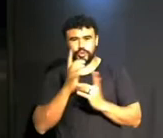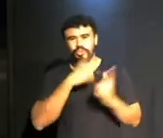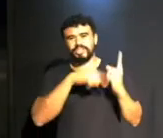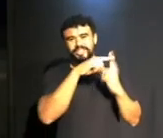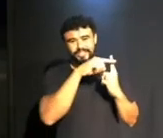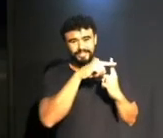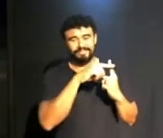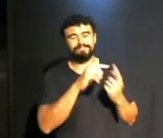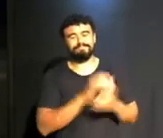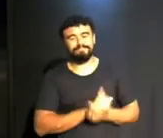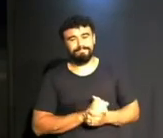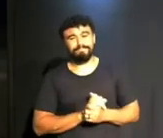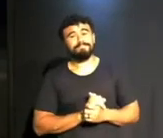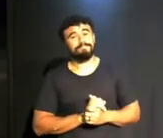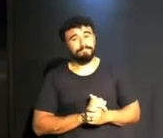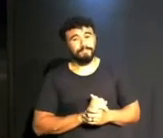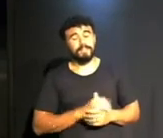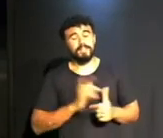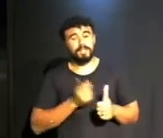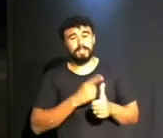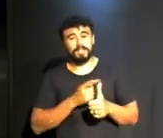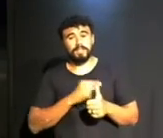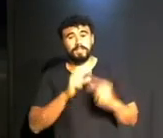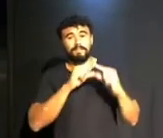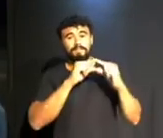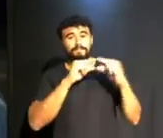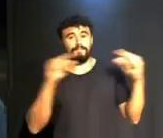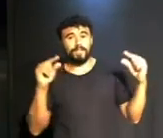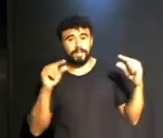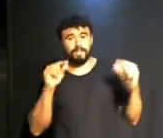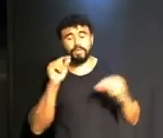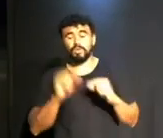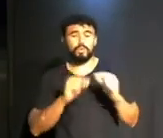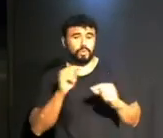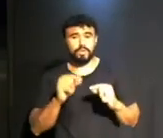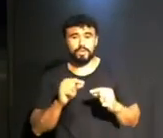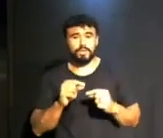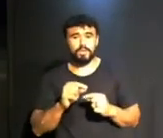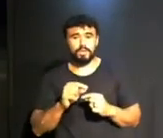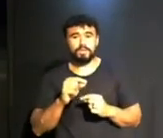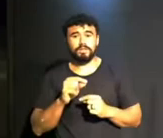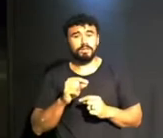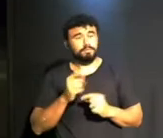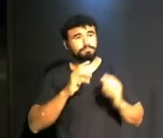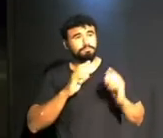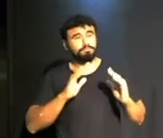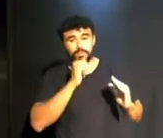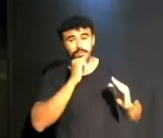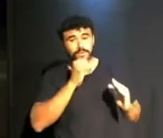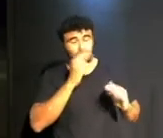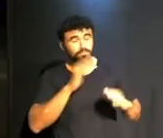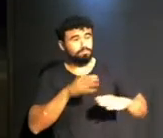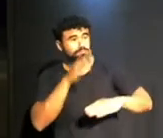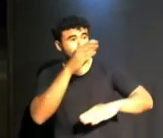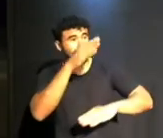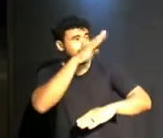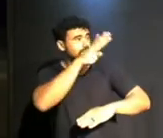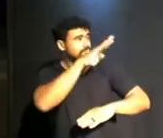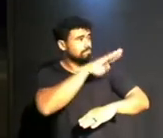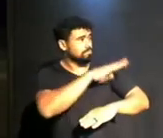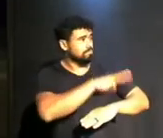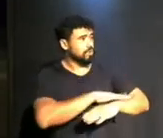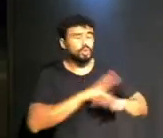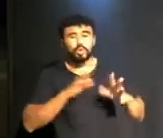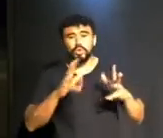iniciamos aqui a creatina em sua primeira palavra que foi proferida do Gólgota lá no monte da caveira onde